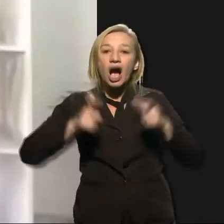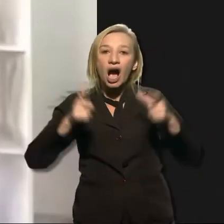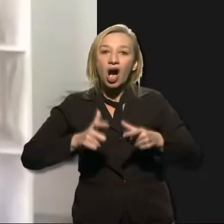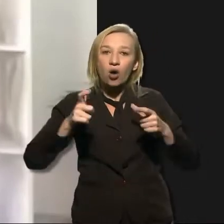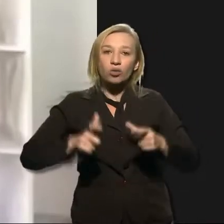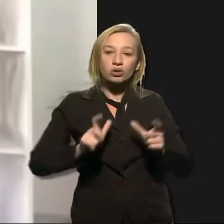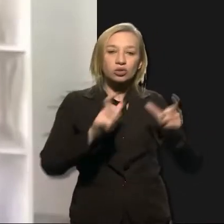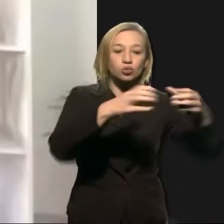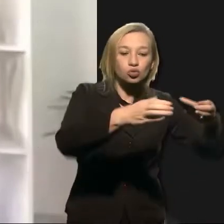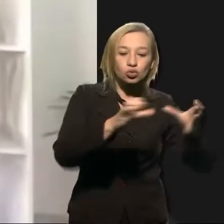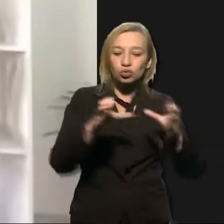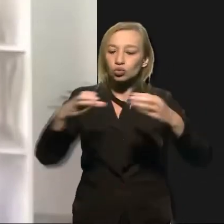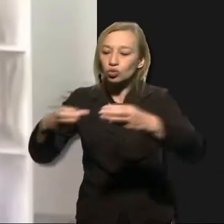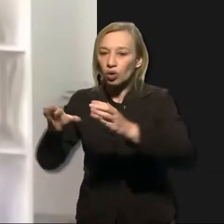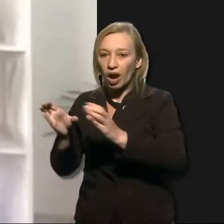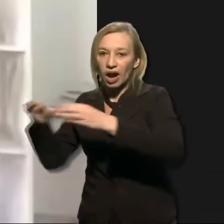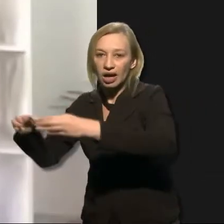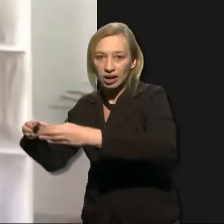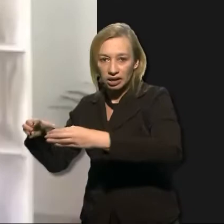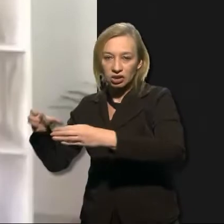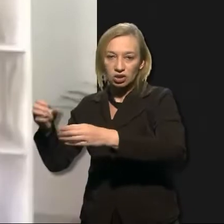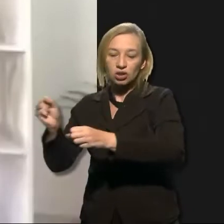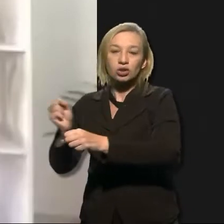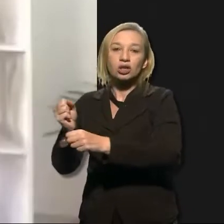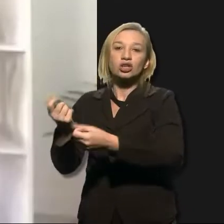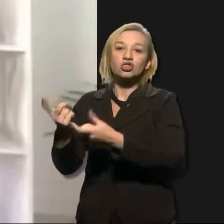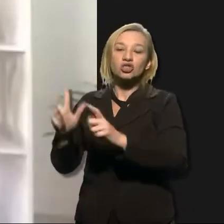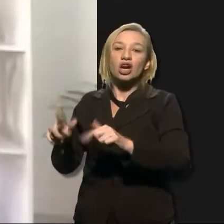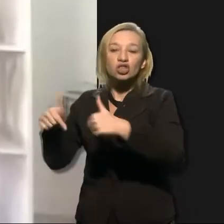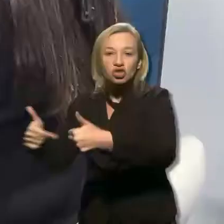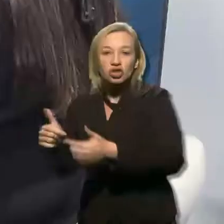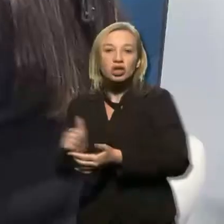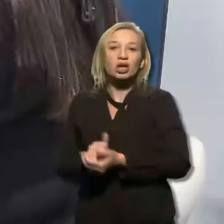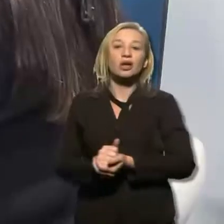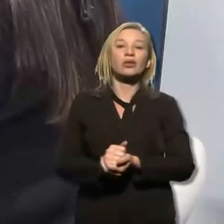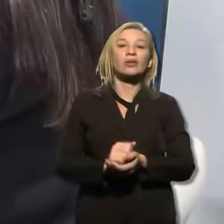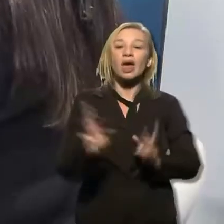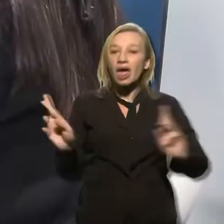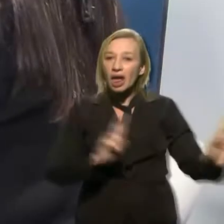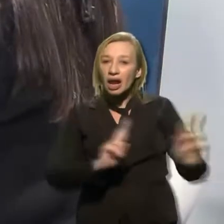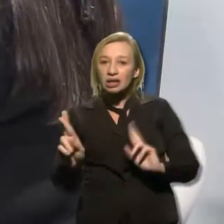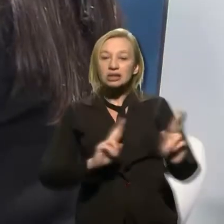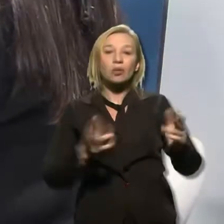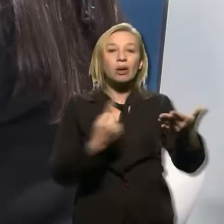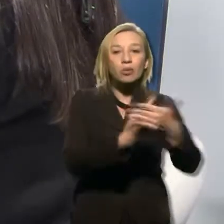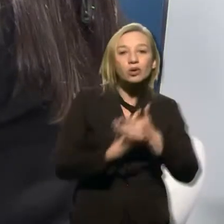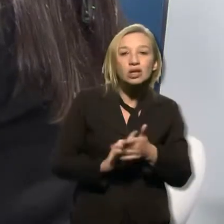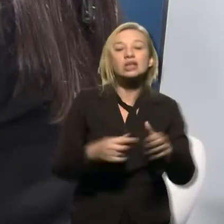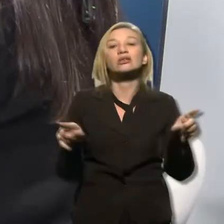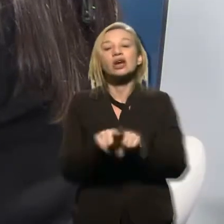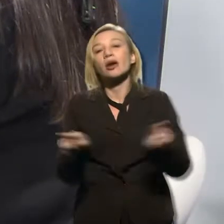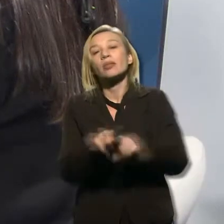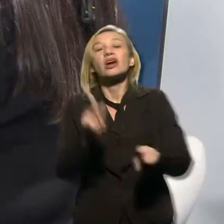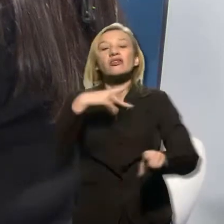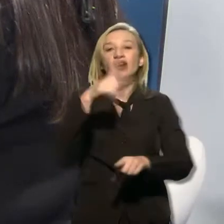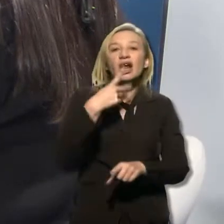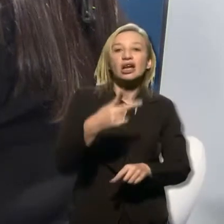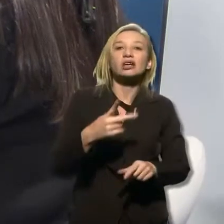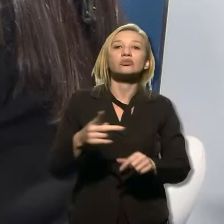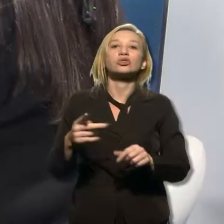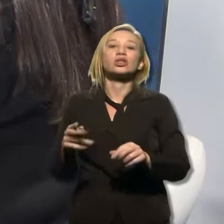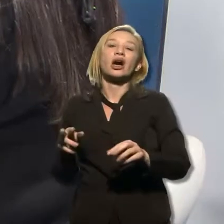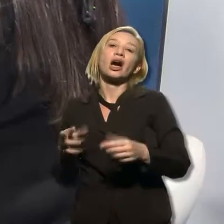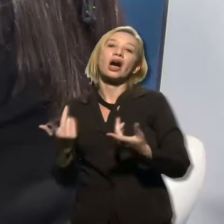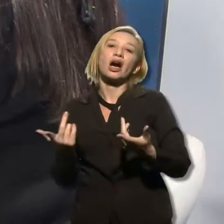pode implementar, aonde são as redes de construção em relação para essa